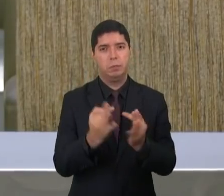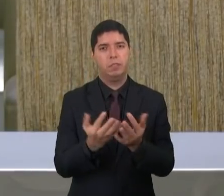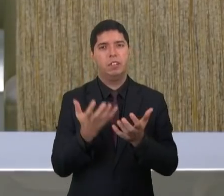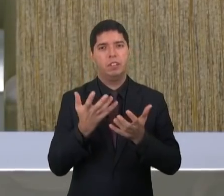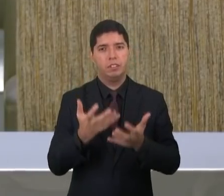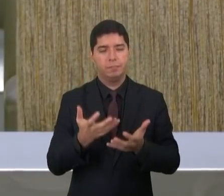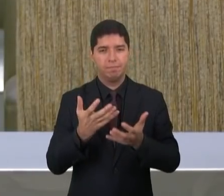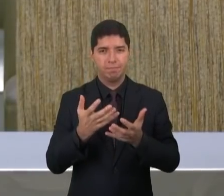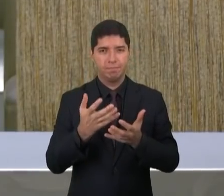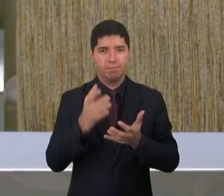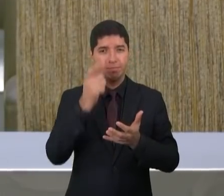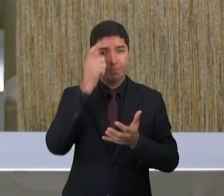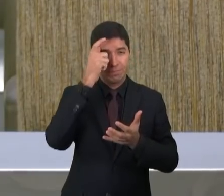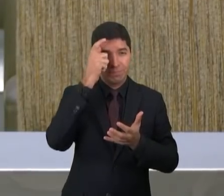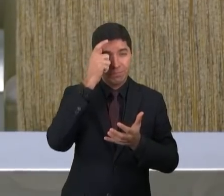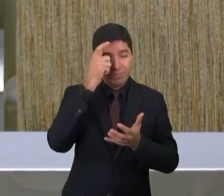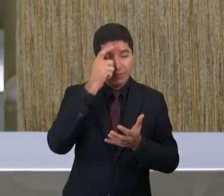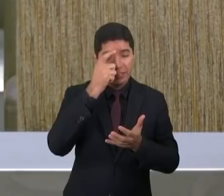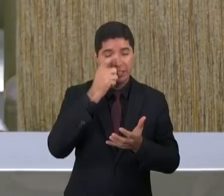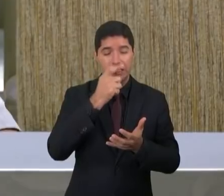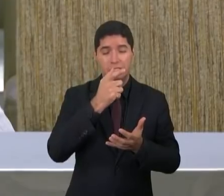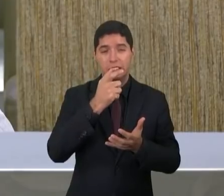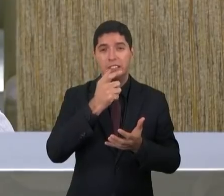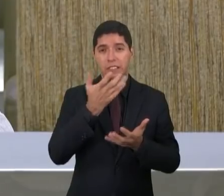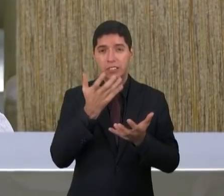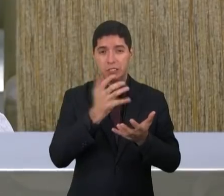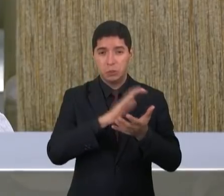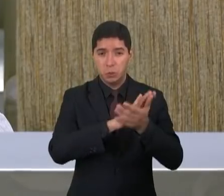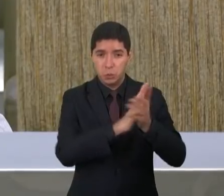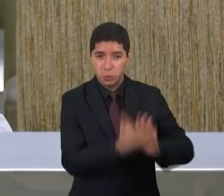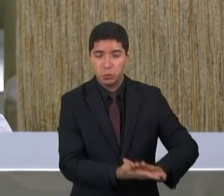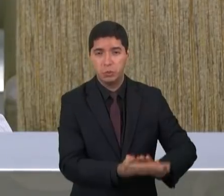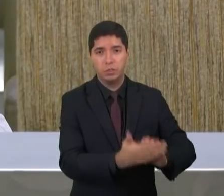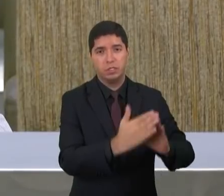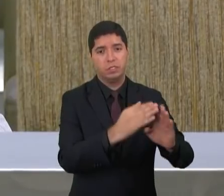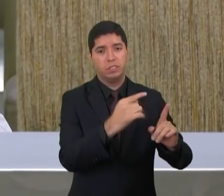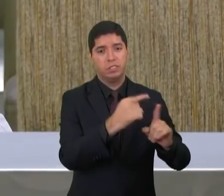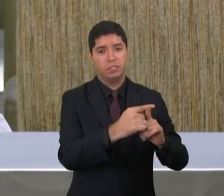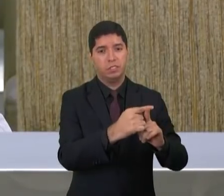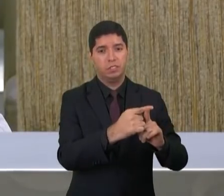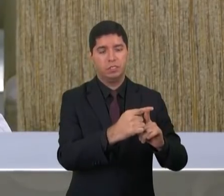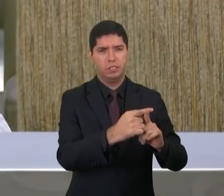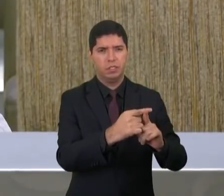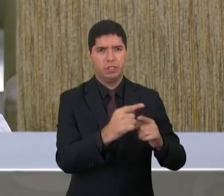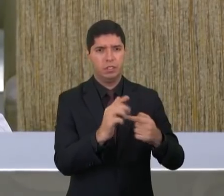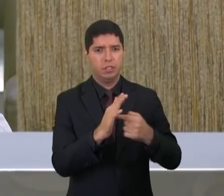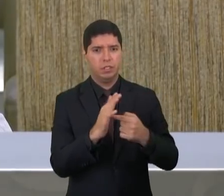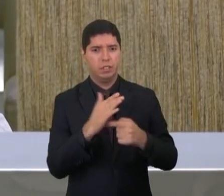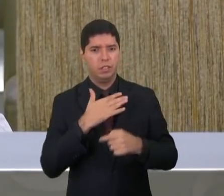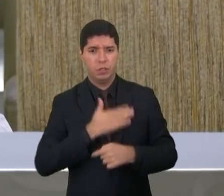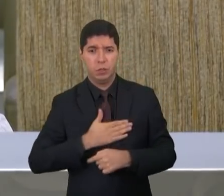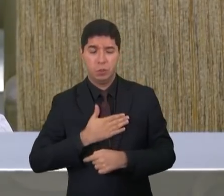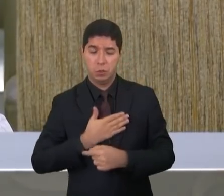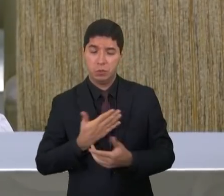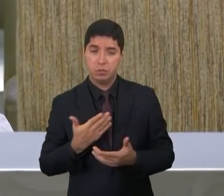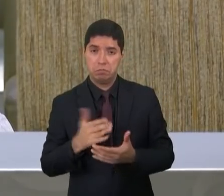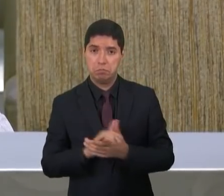O diabo tem raiva da nossa igreja. E eu gosto disso. Você sabia